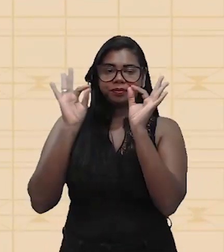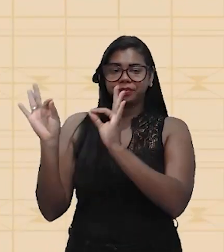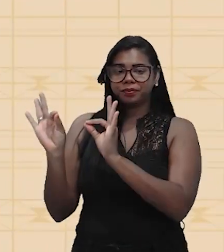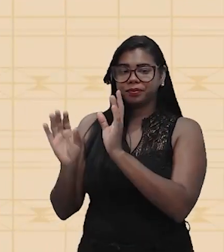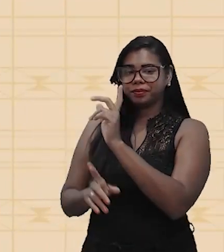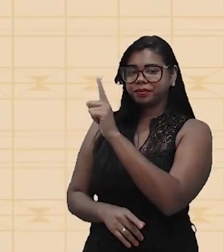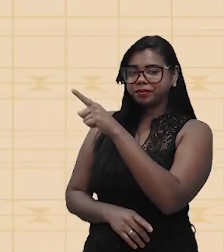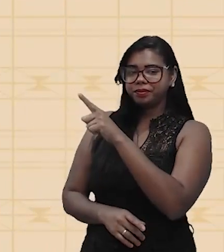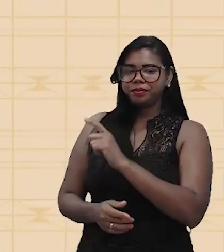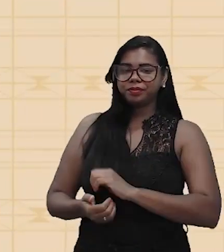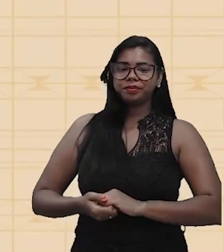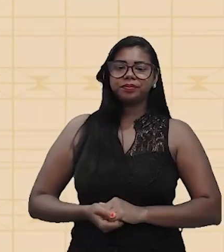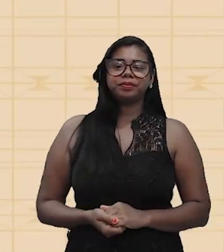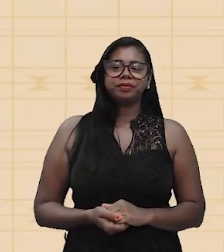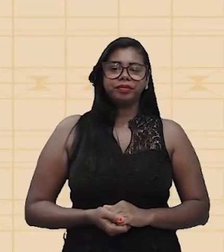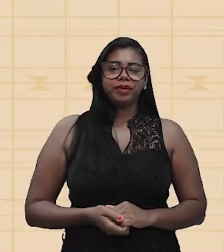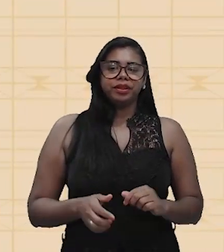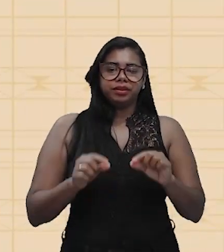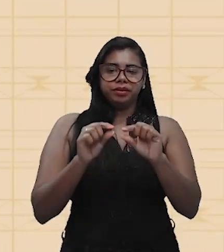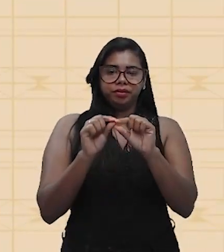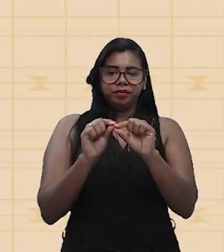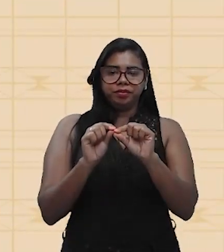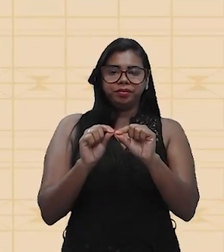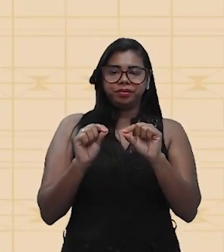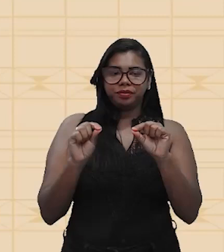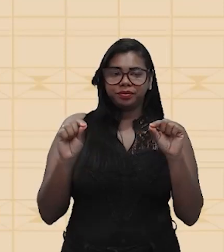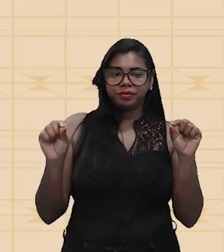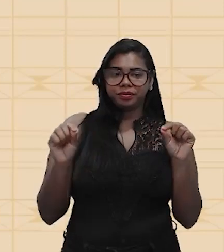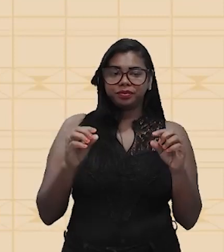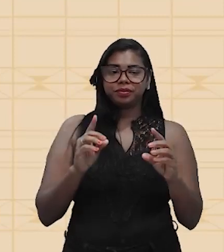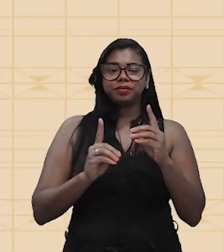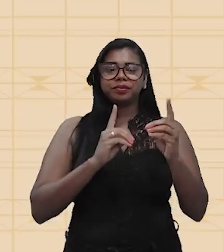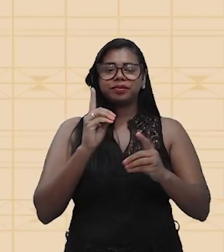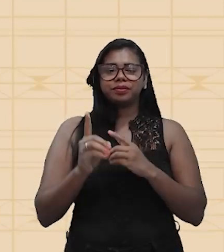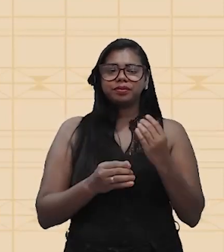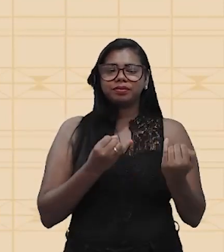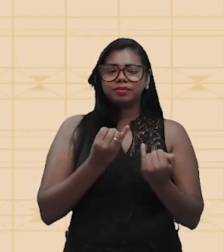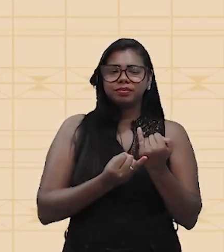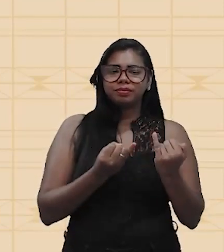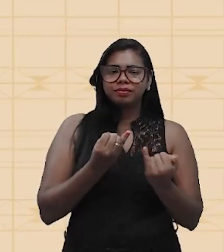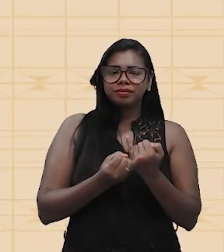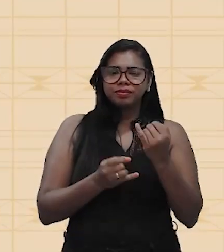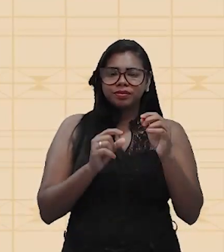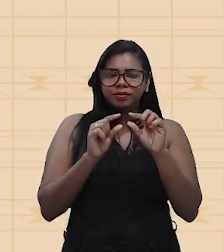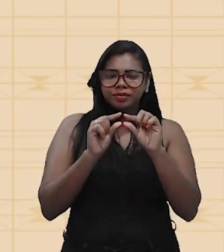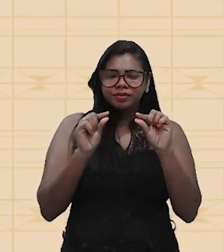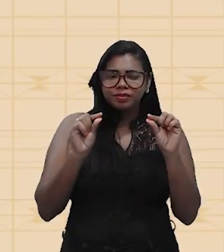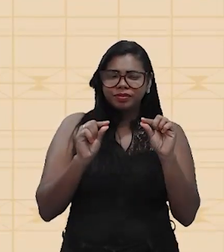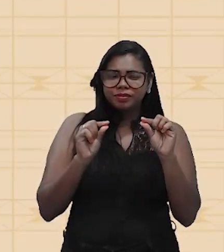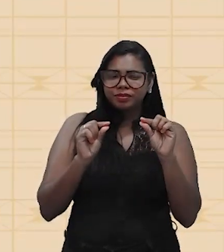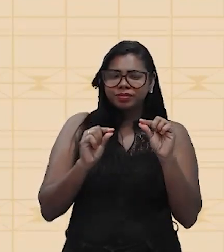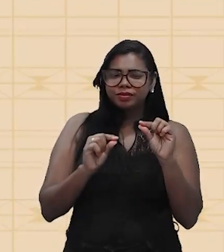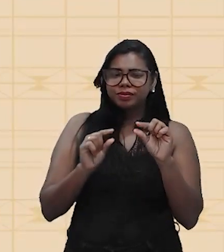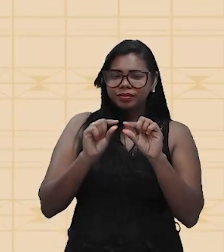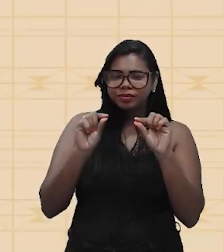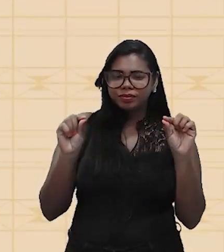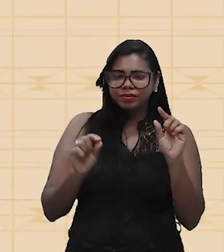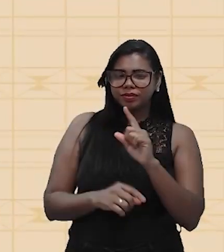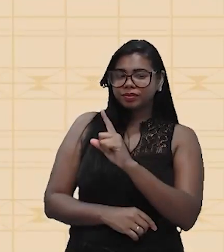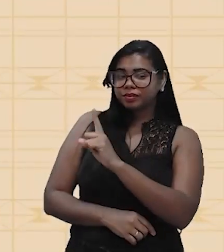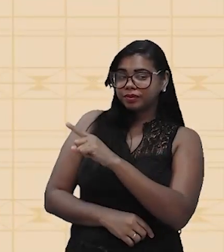figura. Esse componente, que não é grande não, tá? Ele é bem pequenininho, parece quase uma pastilhazinha de mentos, bem fininho. E